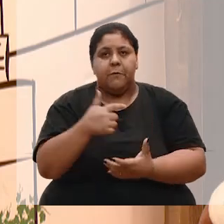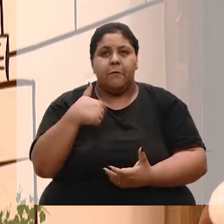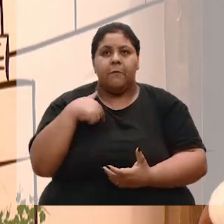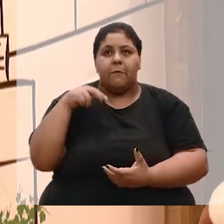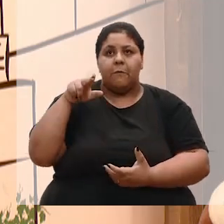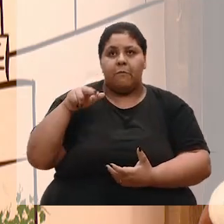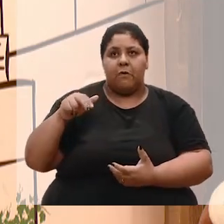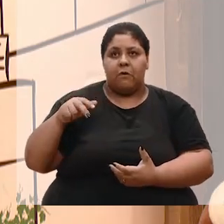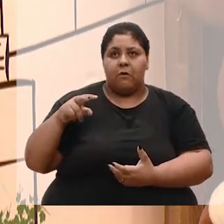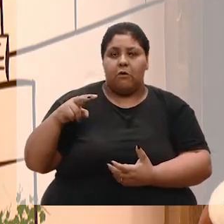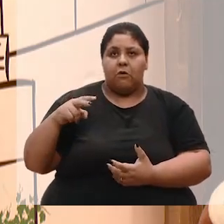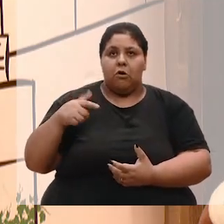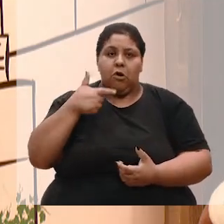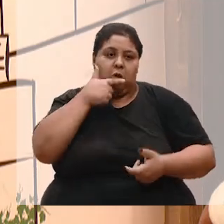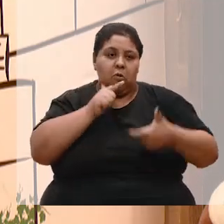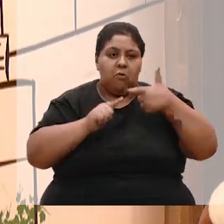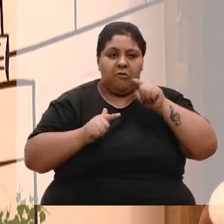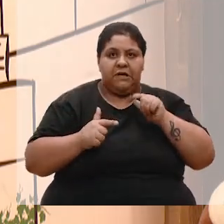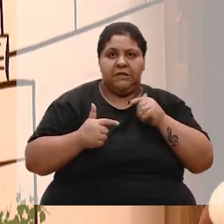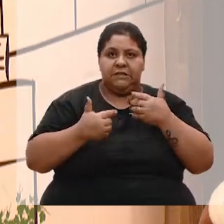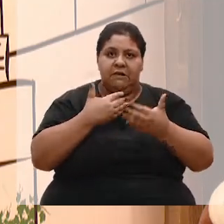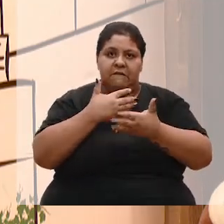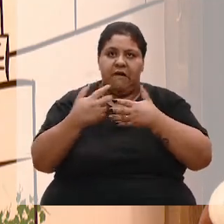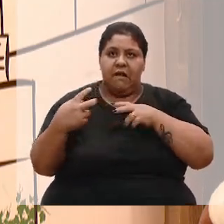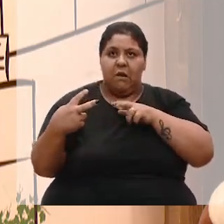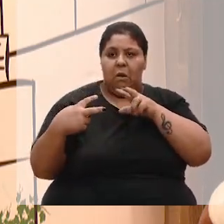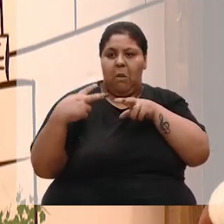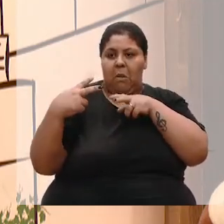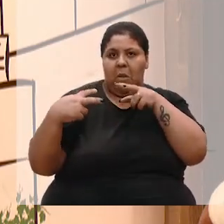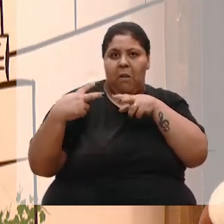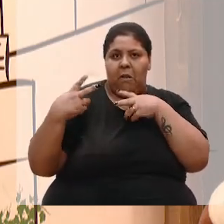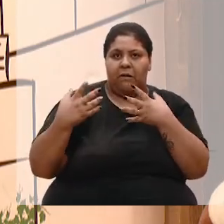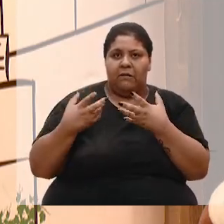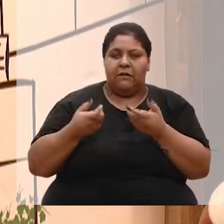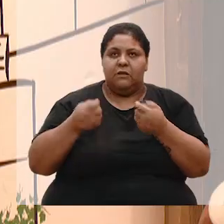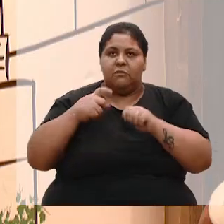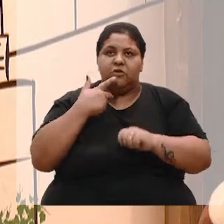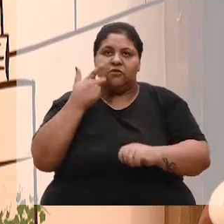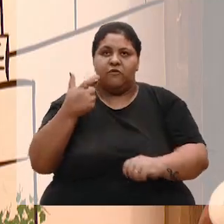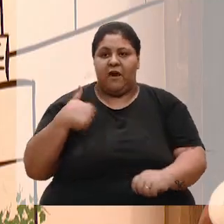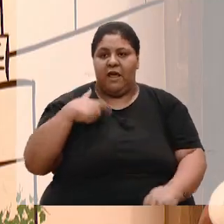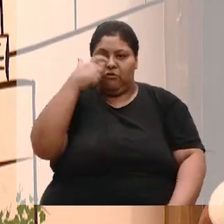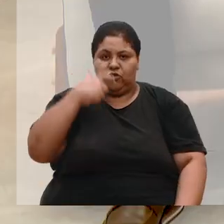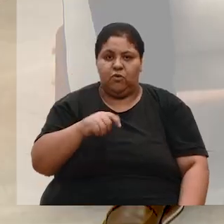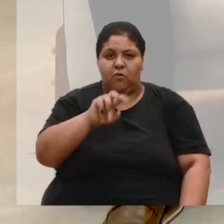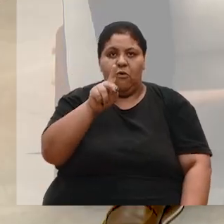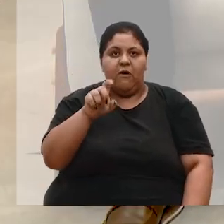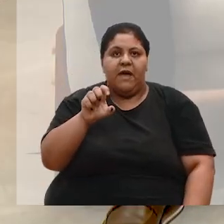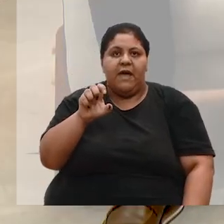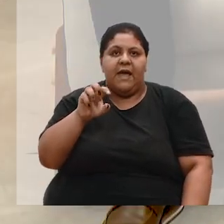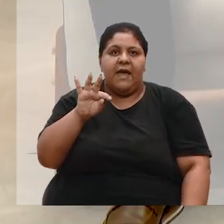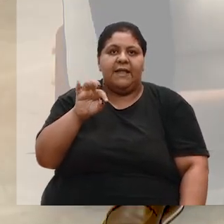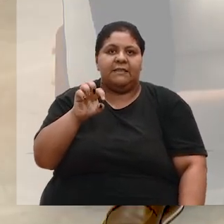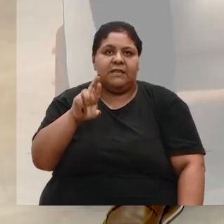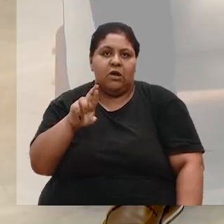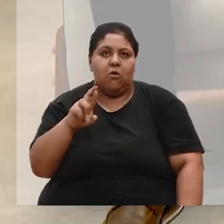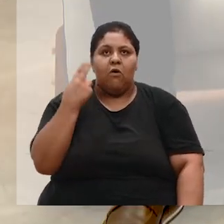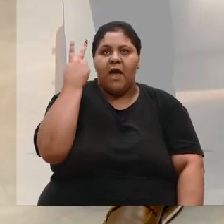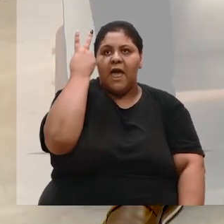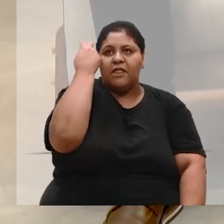que é garanhão, que pegou várias mulheres, não precisou falar, eu sou heterossexual, não precisa. É natural. Só que